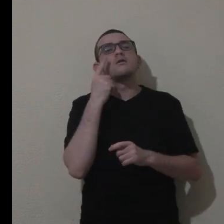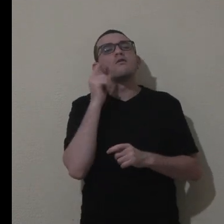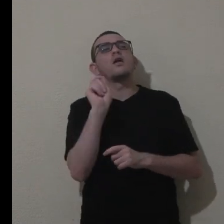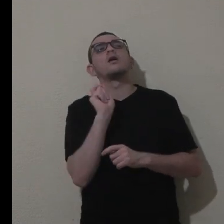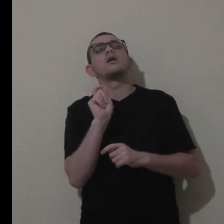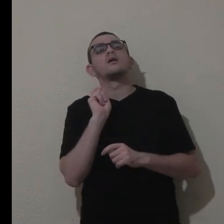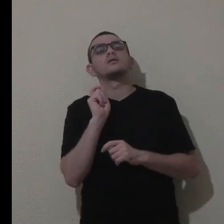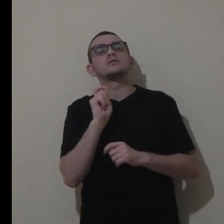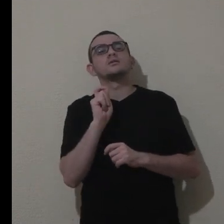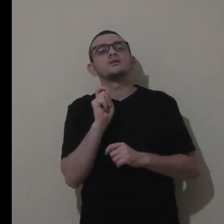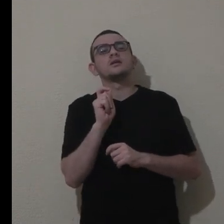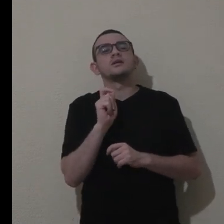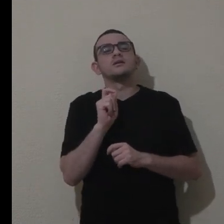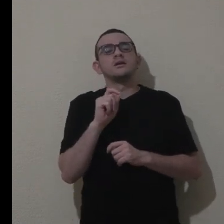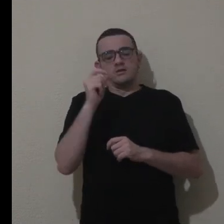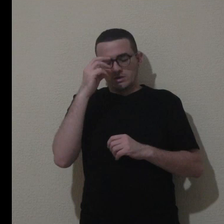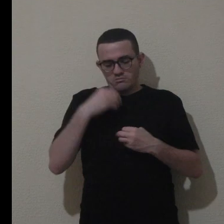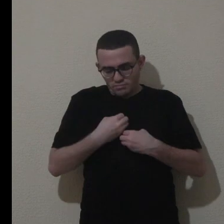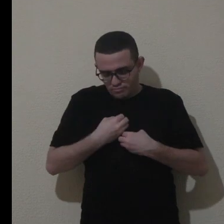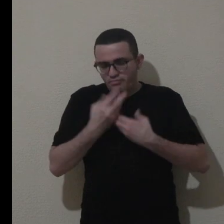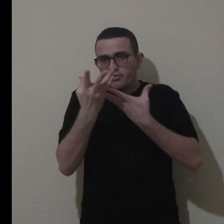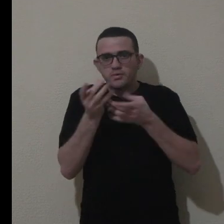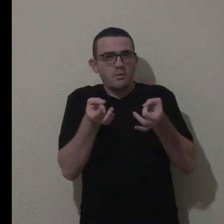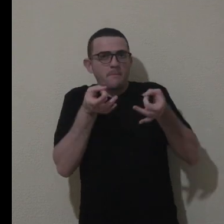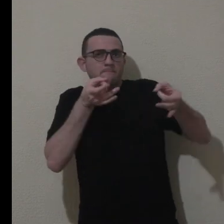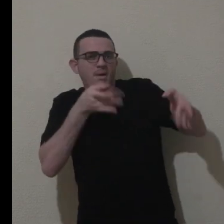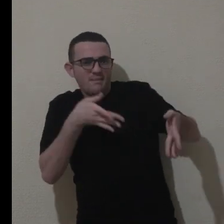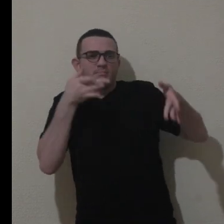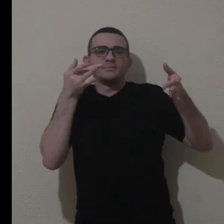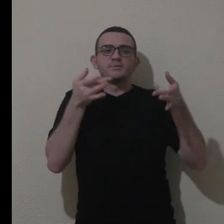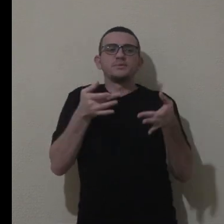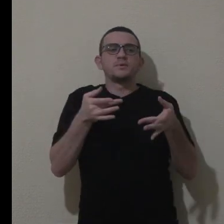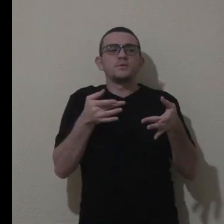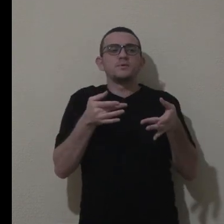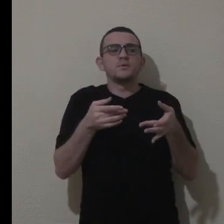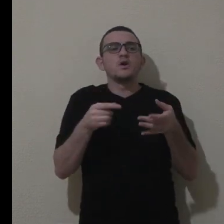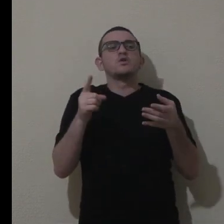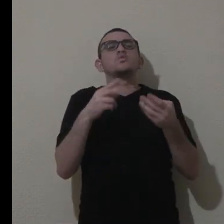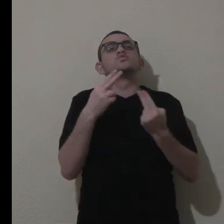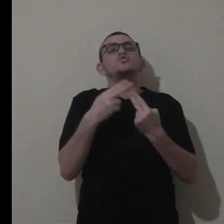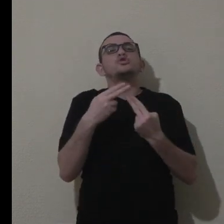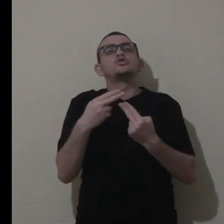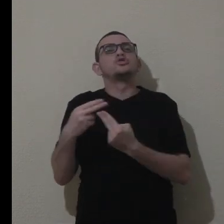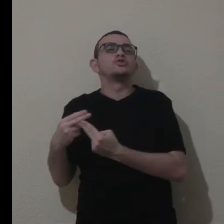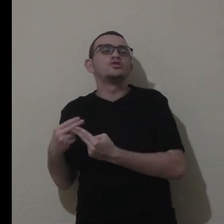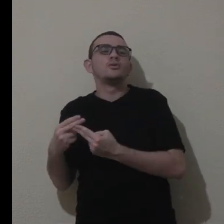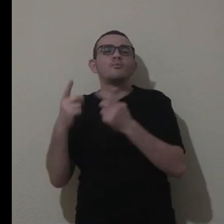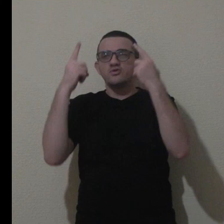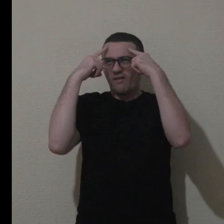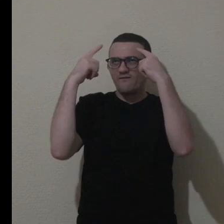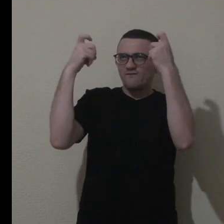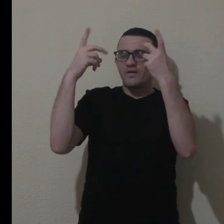quando você né, se refere à negligência, está um pouquinho baixo aqui, né, dos tipos